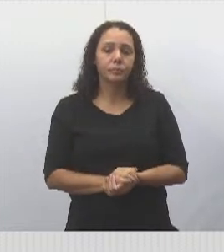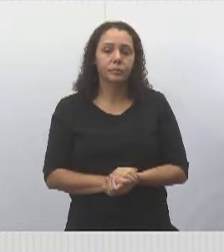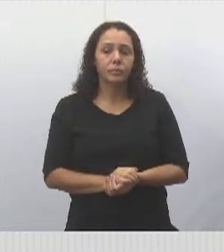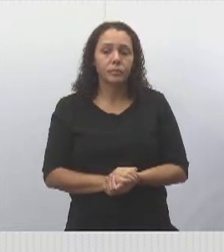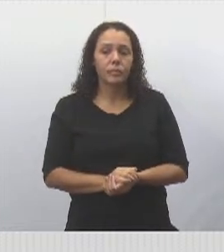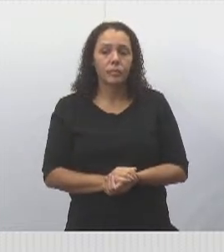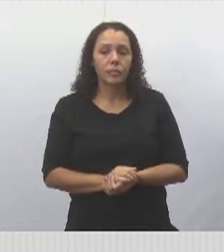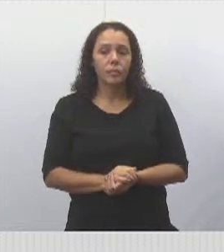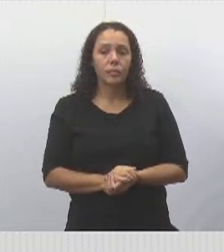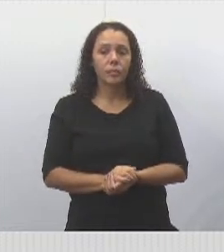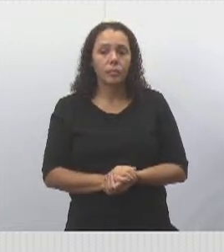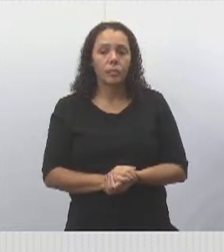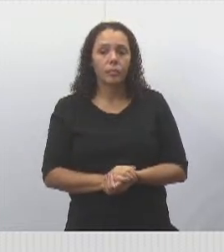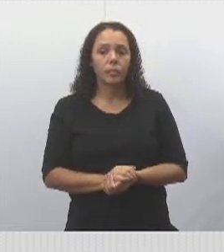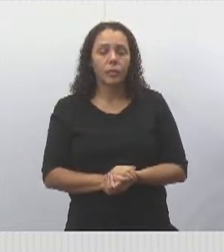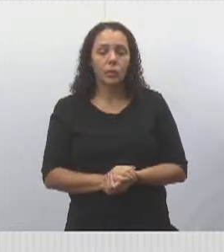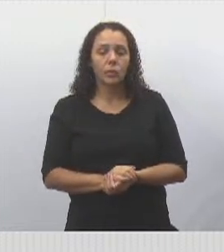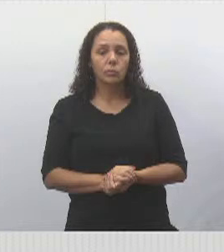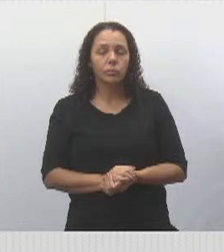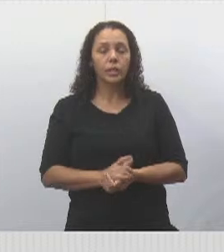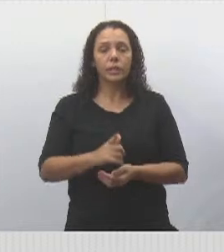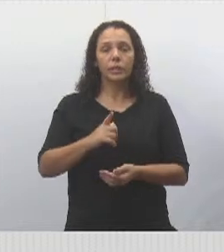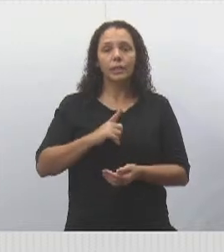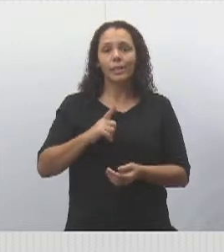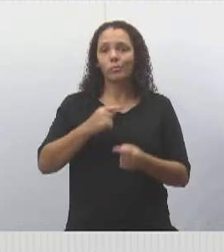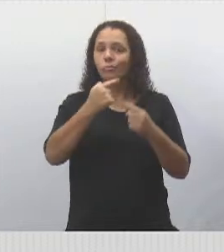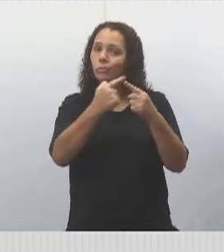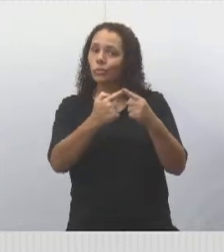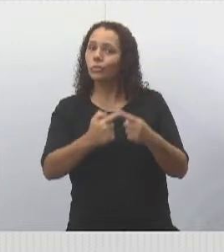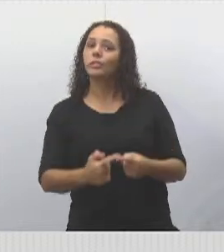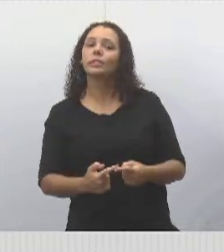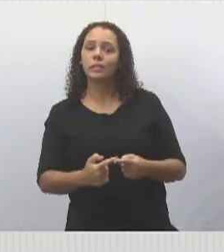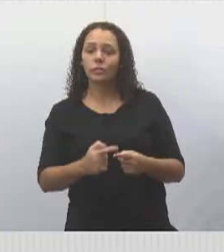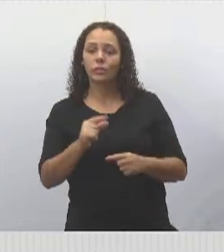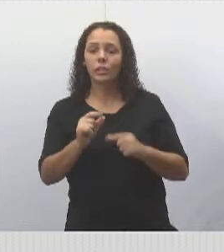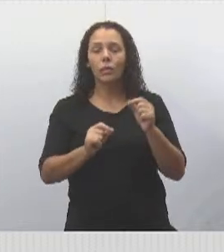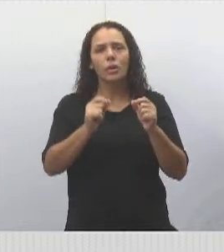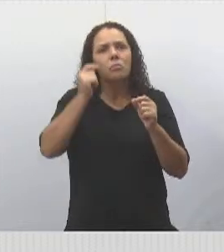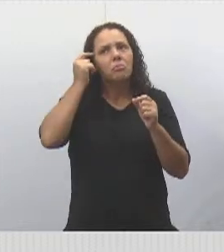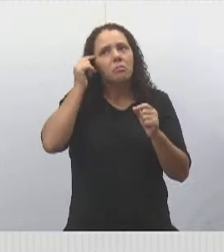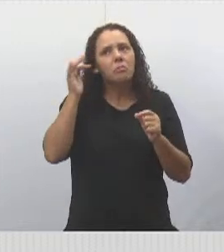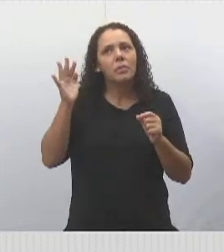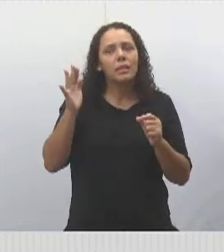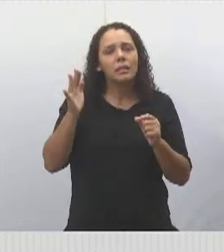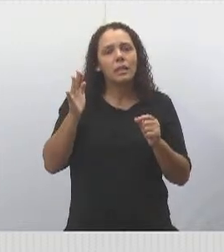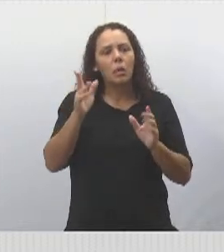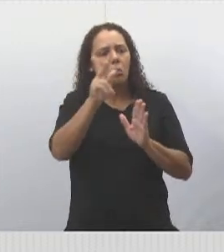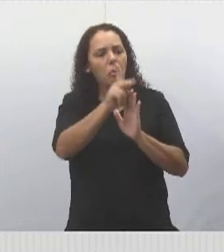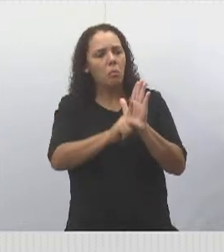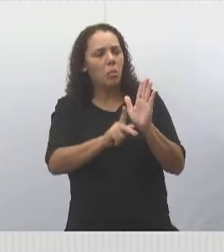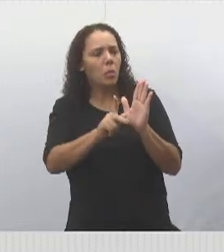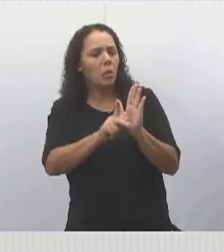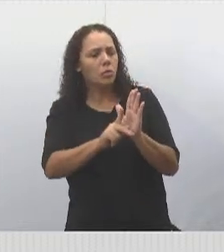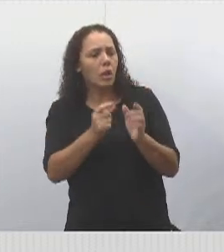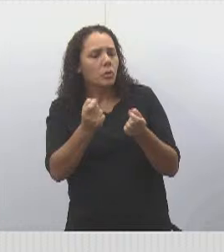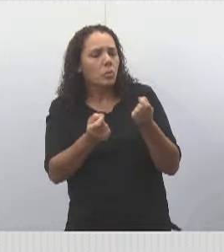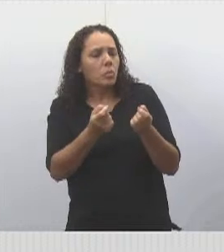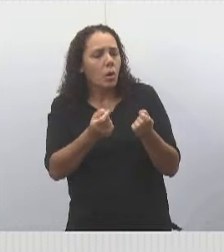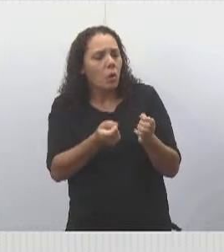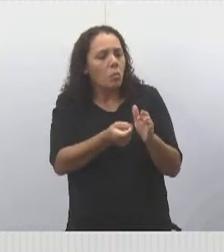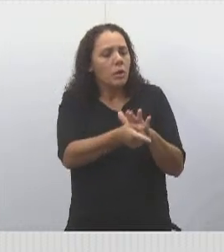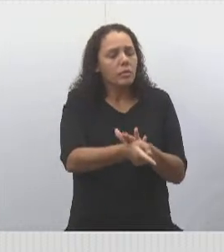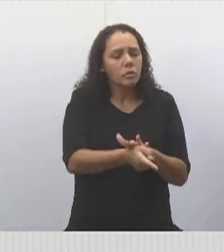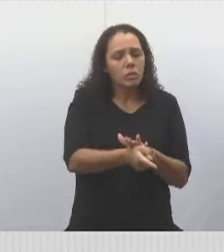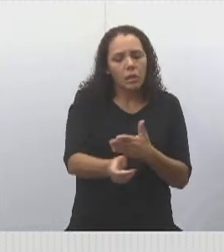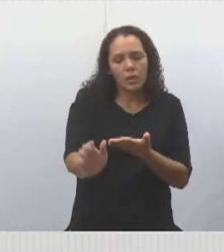A partir da receita, a gente tem um desafio aí pela frente, que é pensar em quais projetos, quais secretarias que vão ser contemplados,